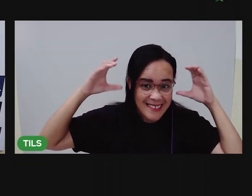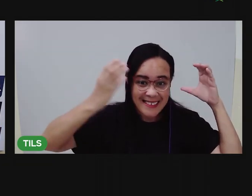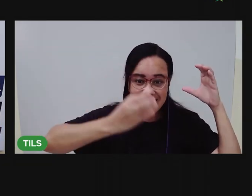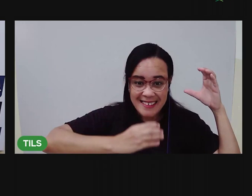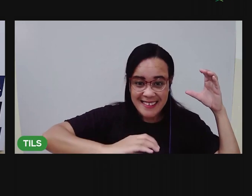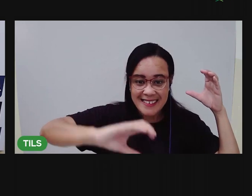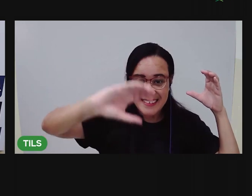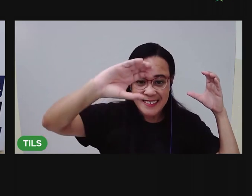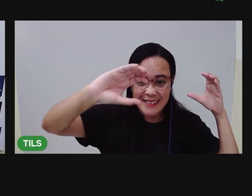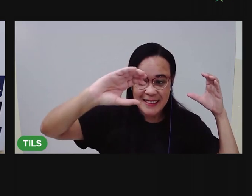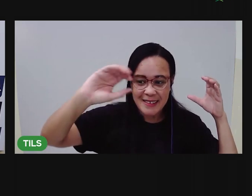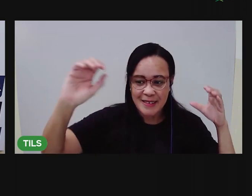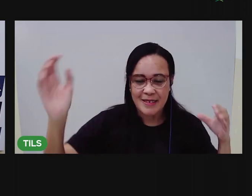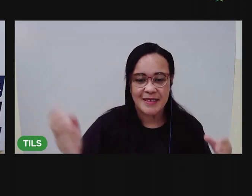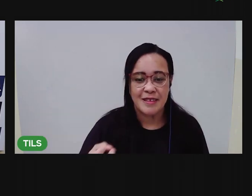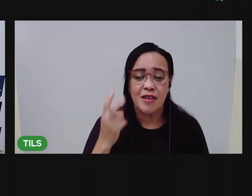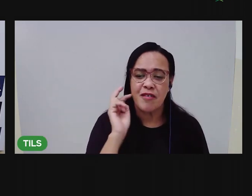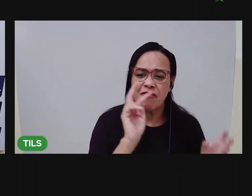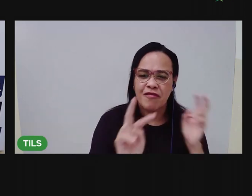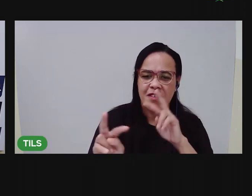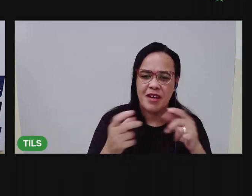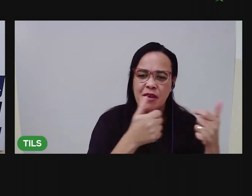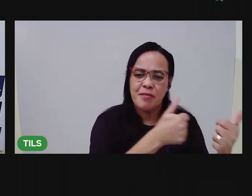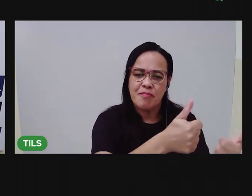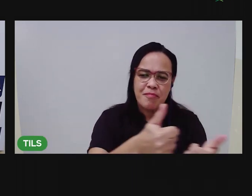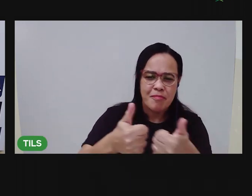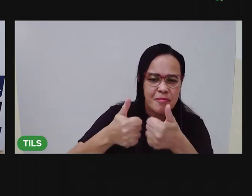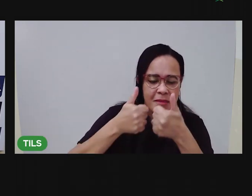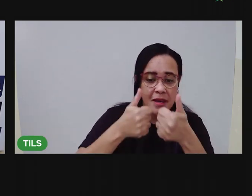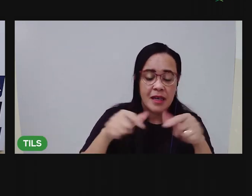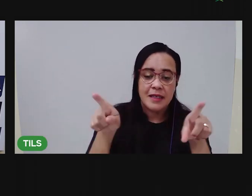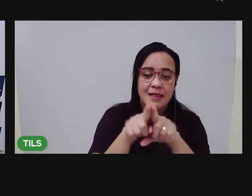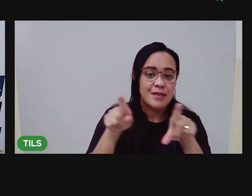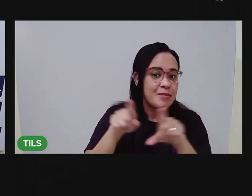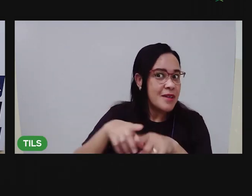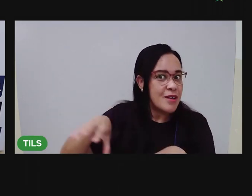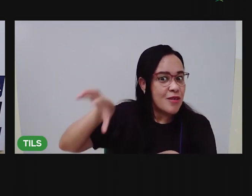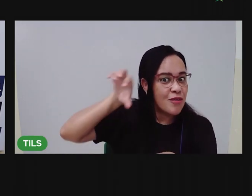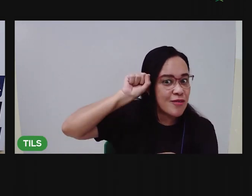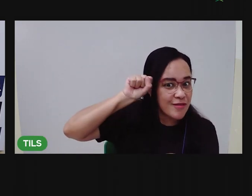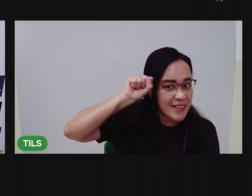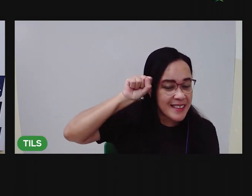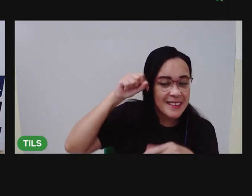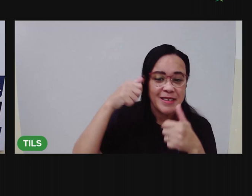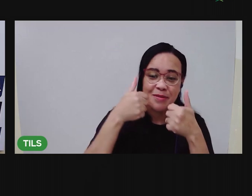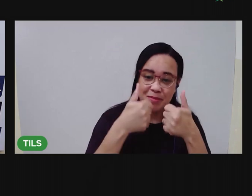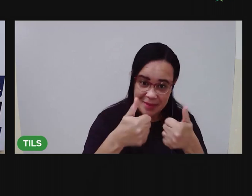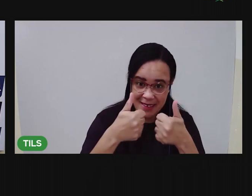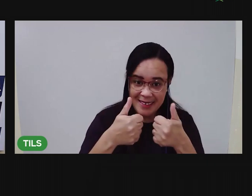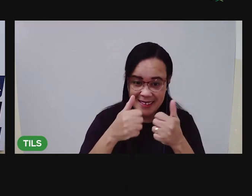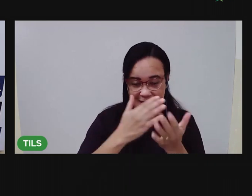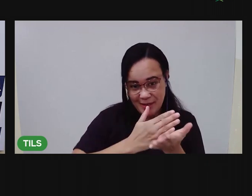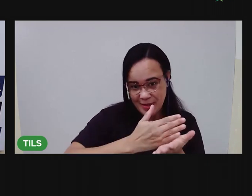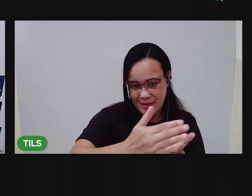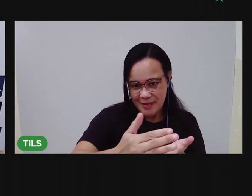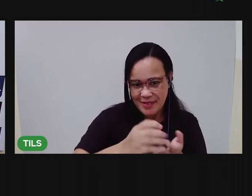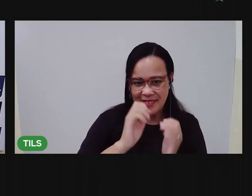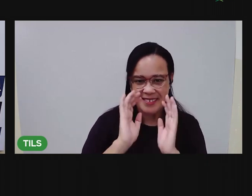para ver bem e ouvir bem. Vamos começar.